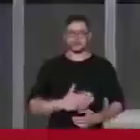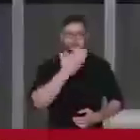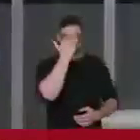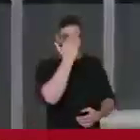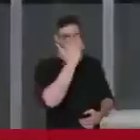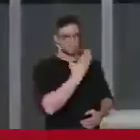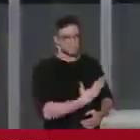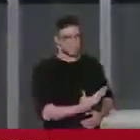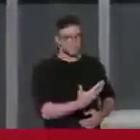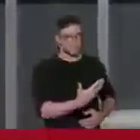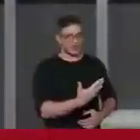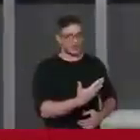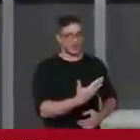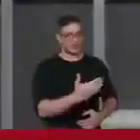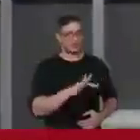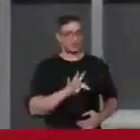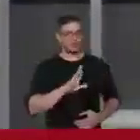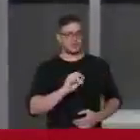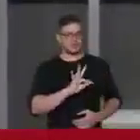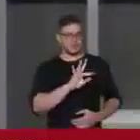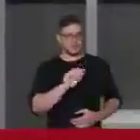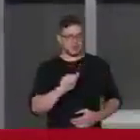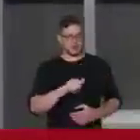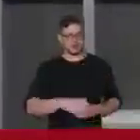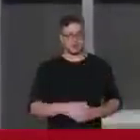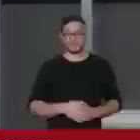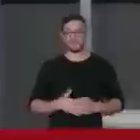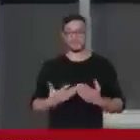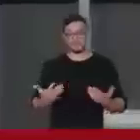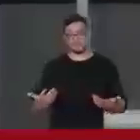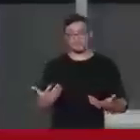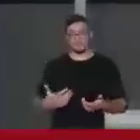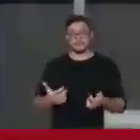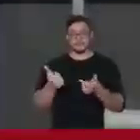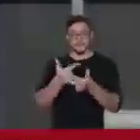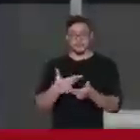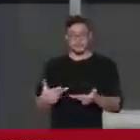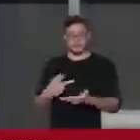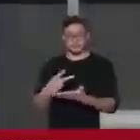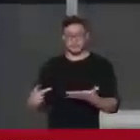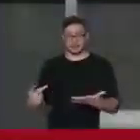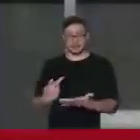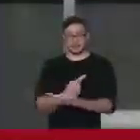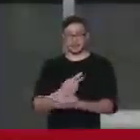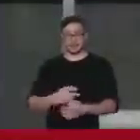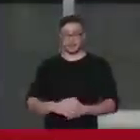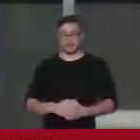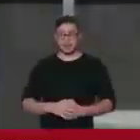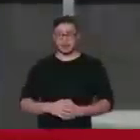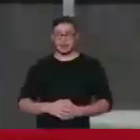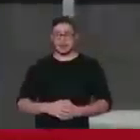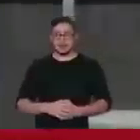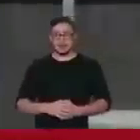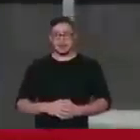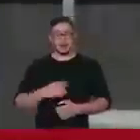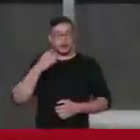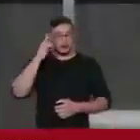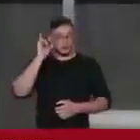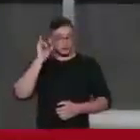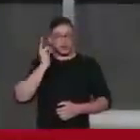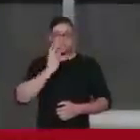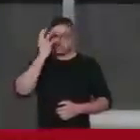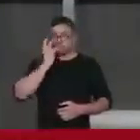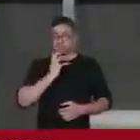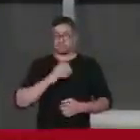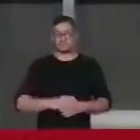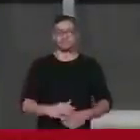ocorrido ontem foi gravíssimo presidente Lula foi diplomado pelo Tribunal Superior Eleitoral